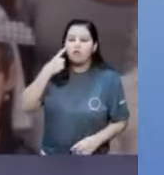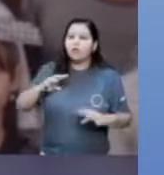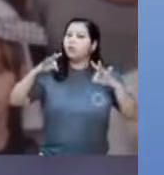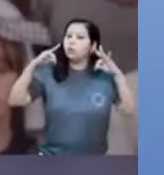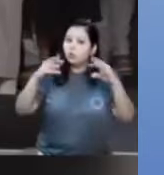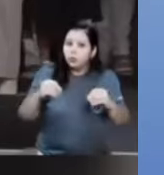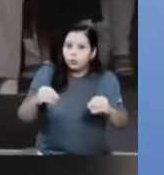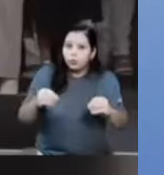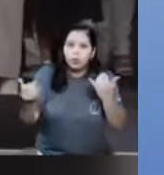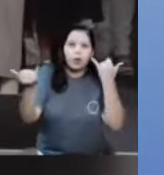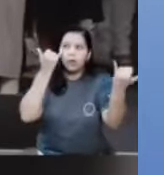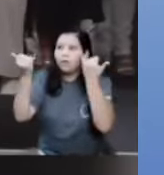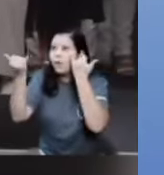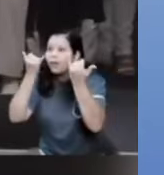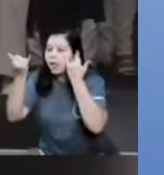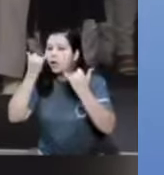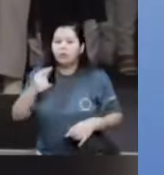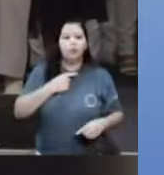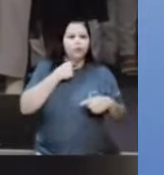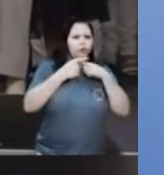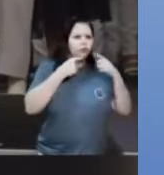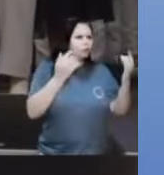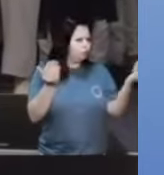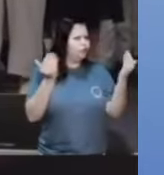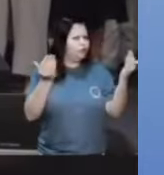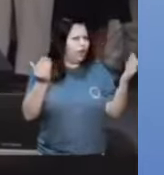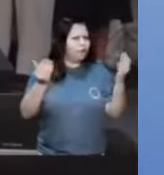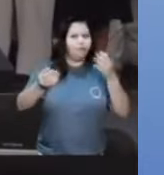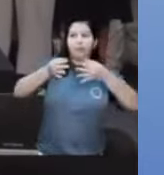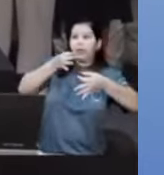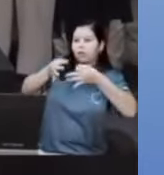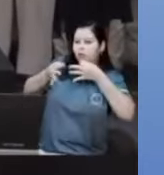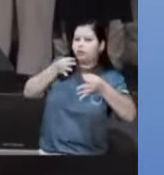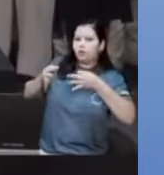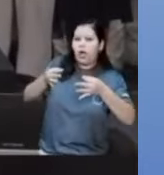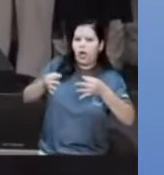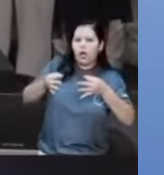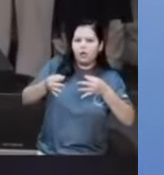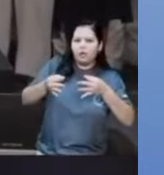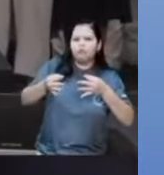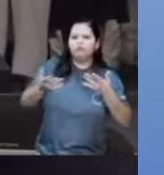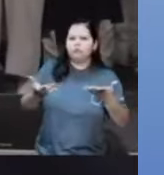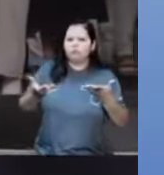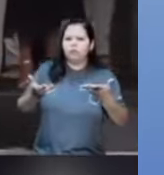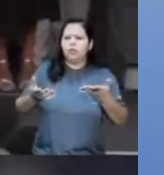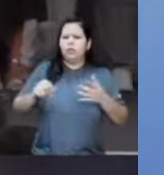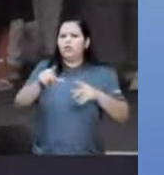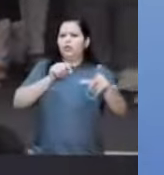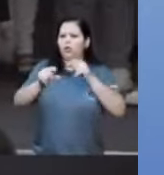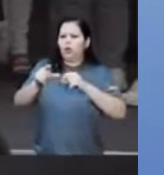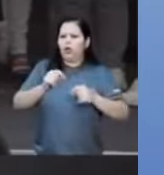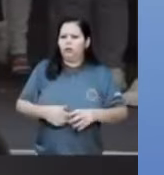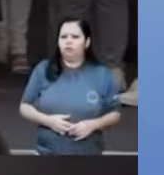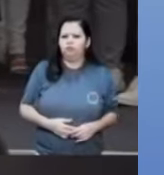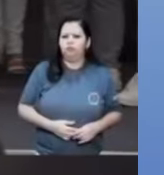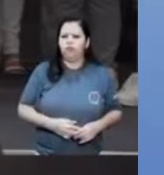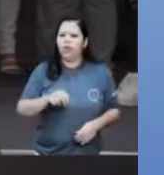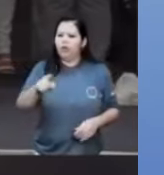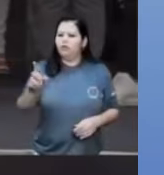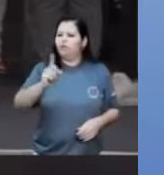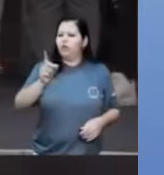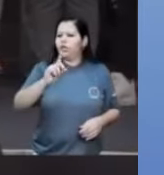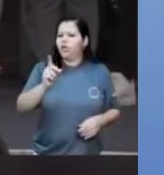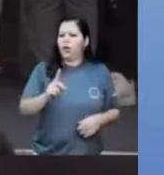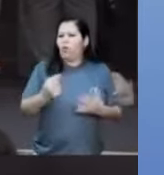falei duvidar criticar e determinar duvidar o que que é é não aceitar de pronto seja de quem quer